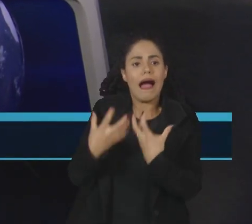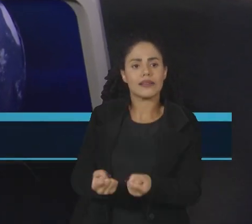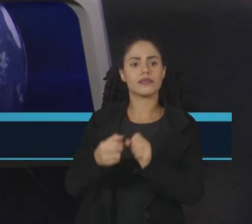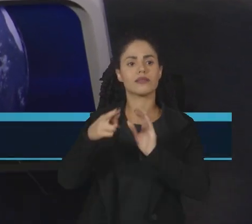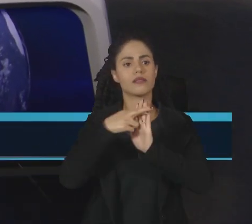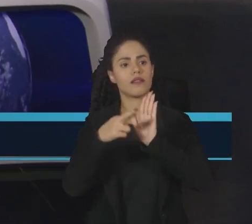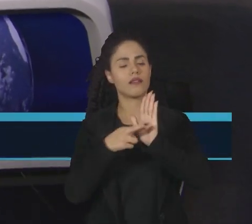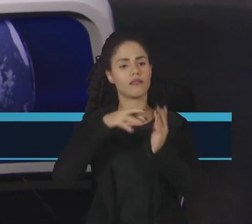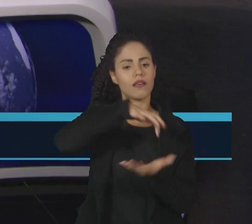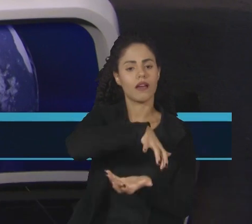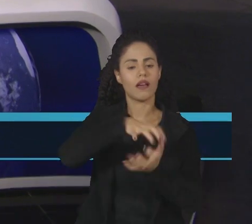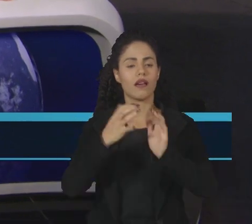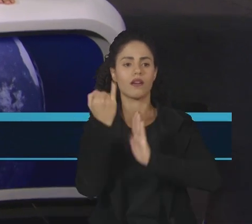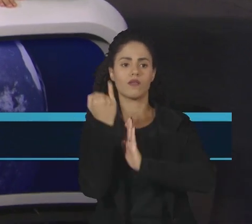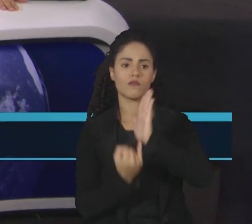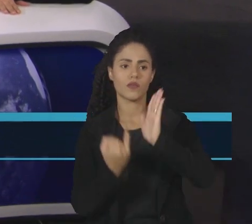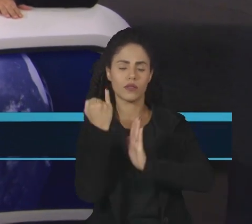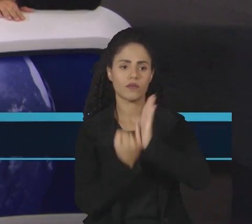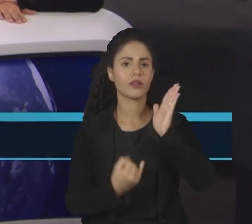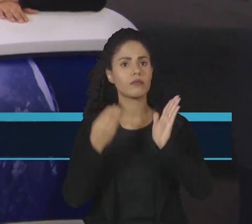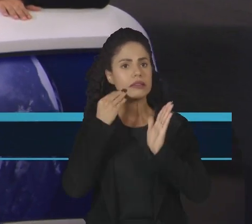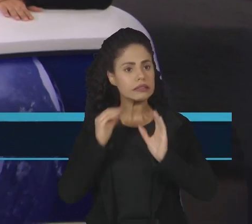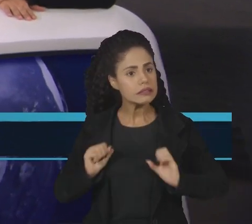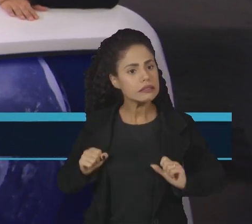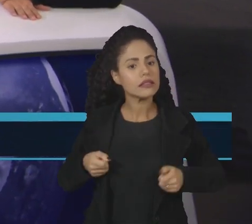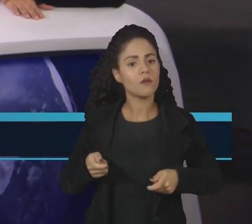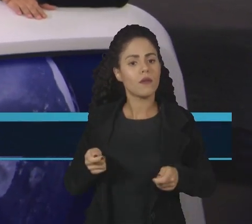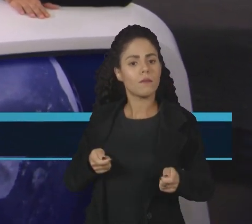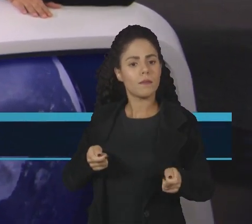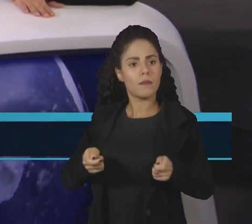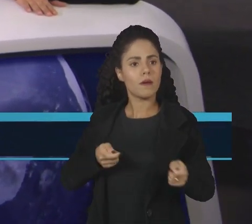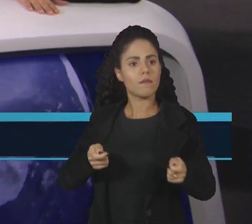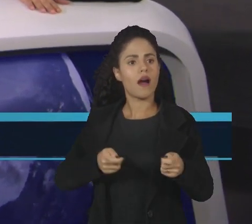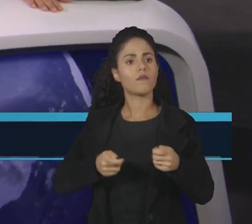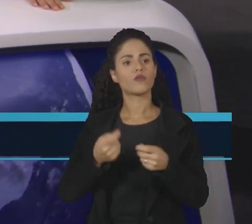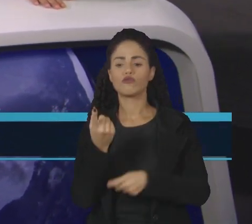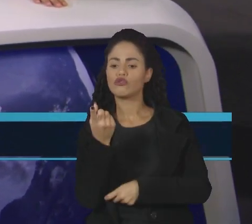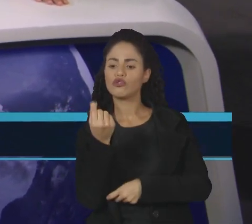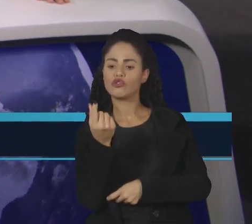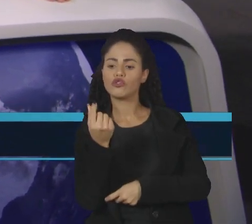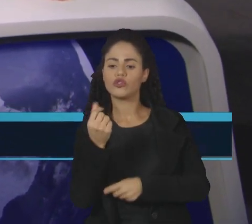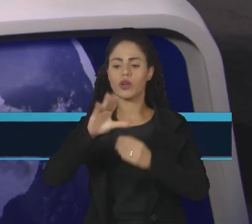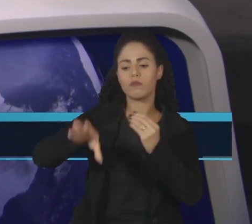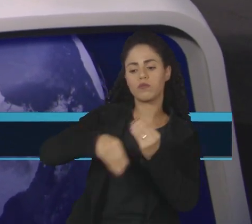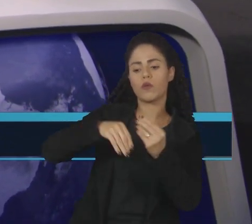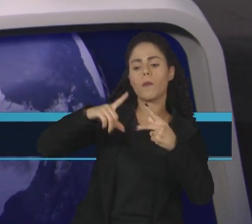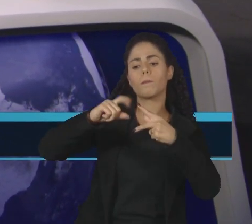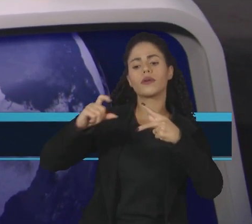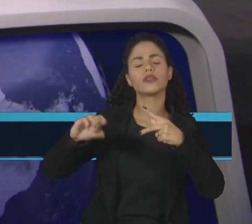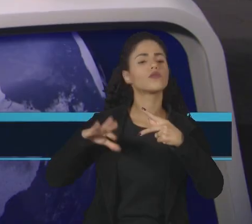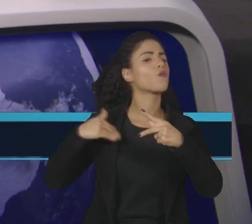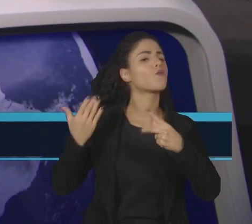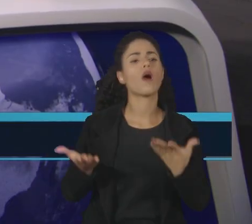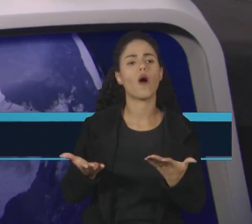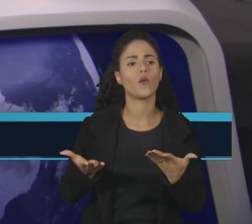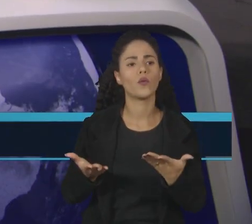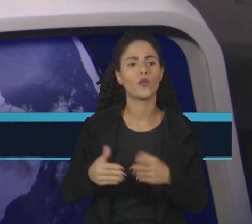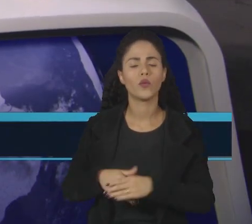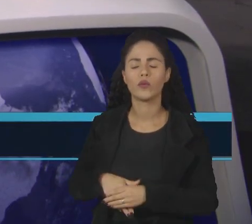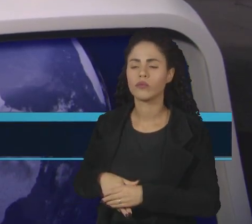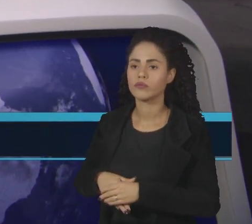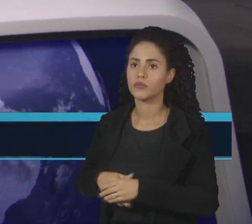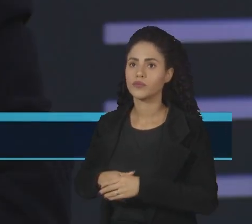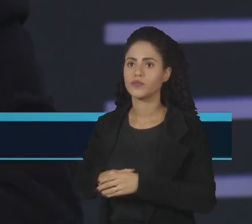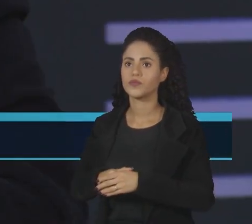da reforma tributária para insistir no controle das emendas PIX. Será que os parlamentares podem estar blefando?